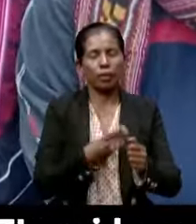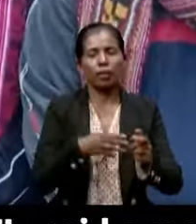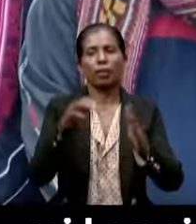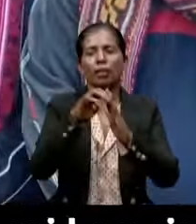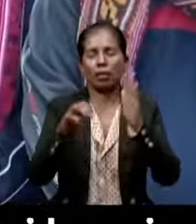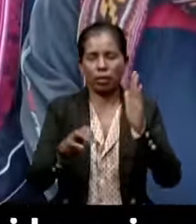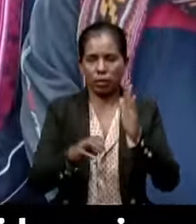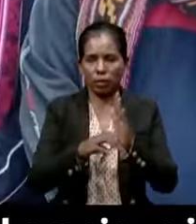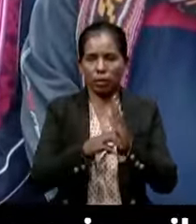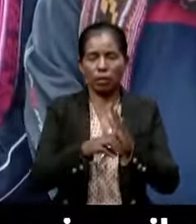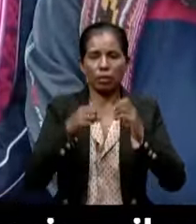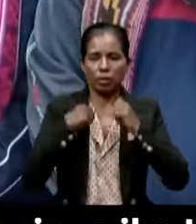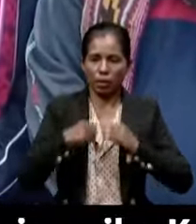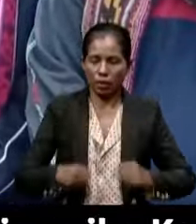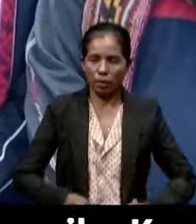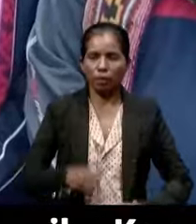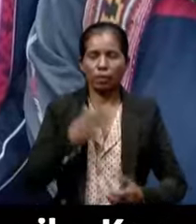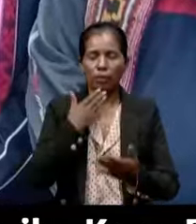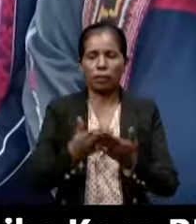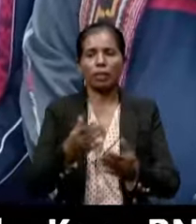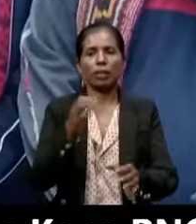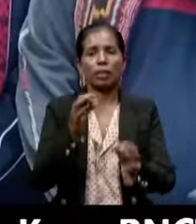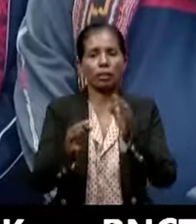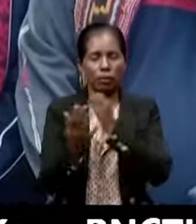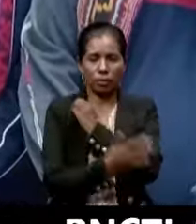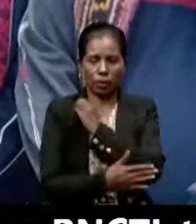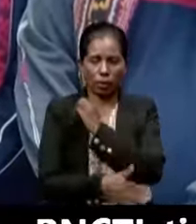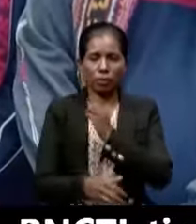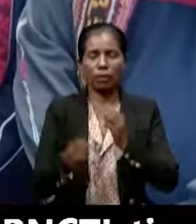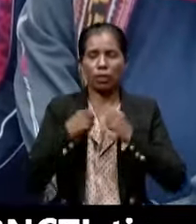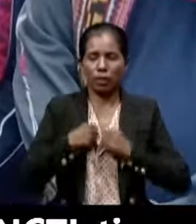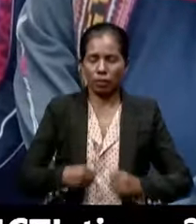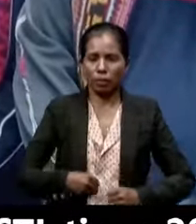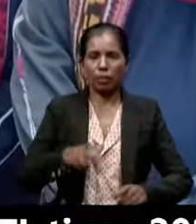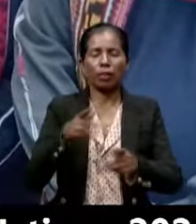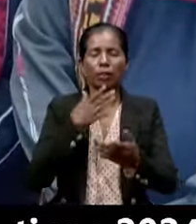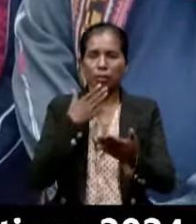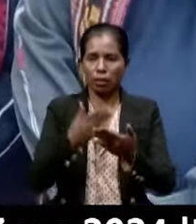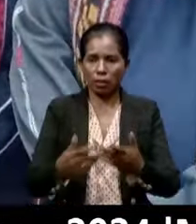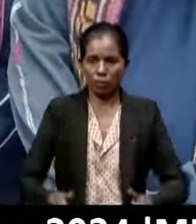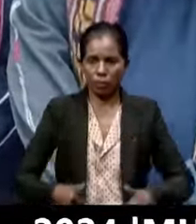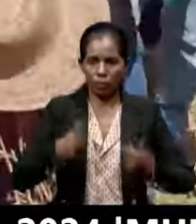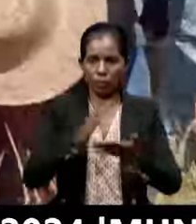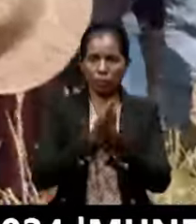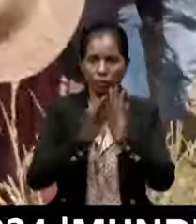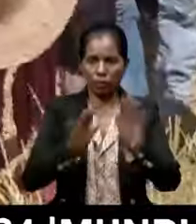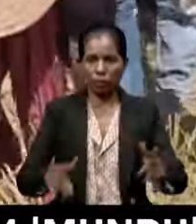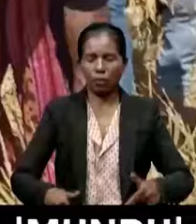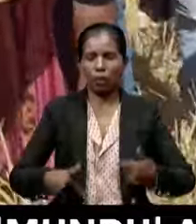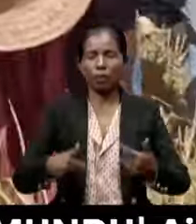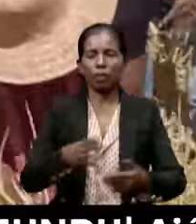estado Saudi dia. Kwan itania nasaun, itania pobo Saudi dia. Morizia pas, morizia